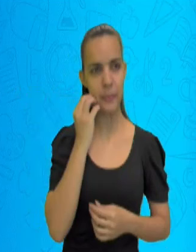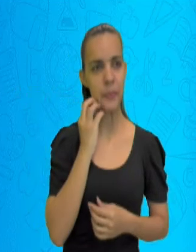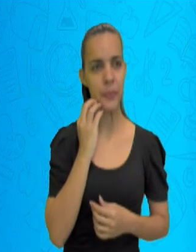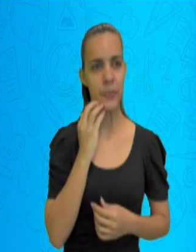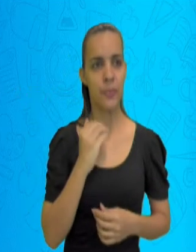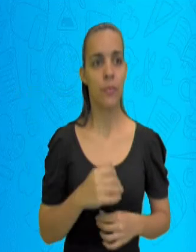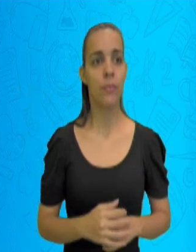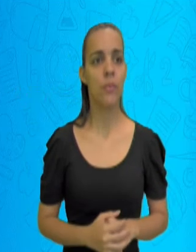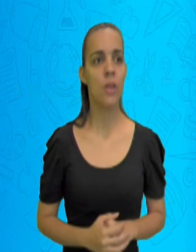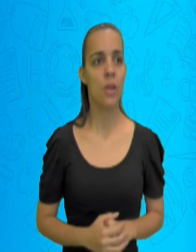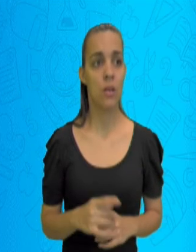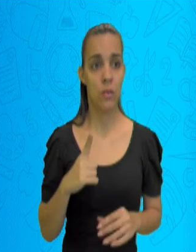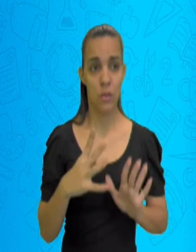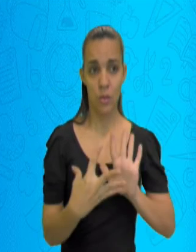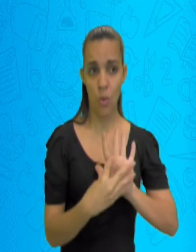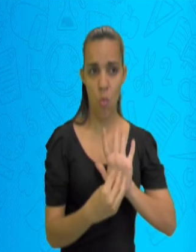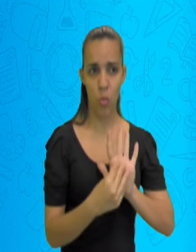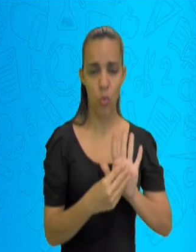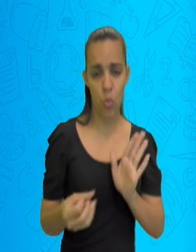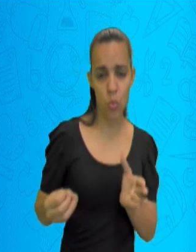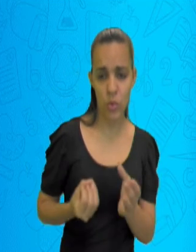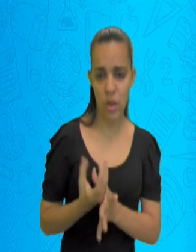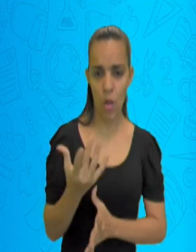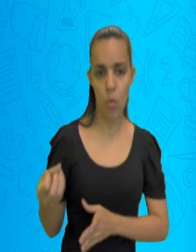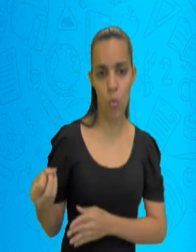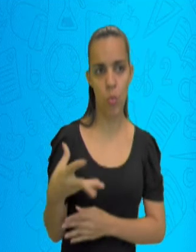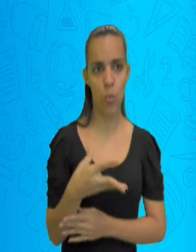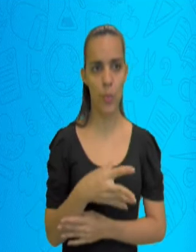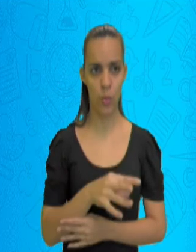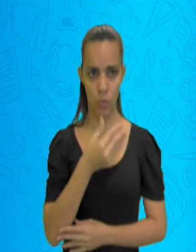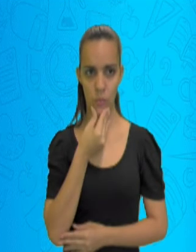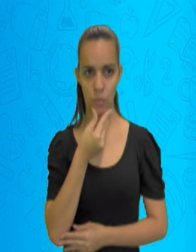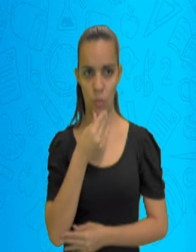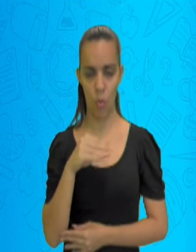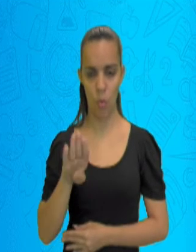Então, este é o modelo atômico de Bohr.